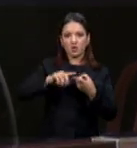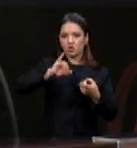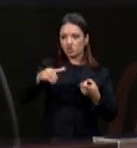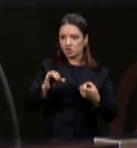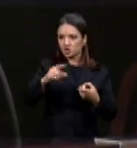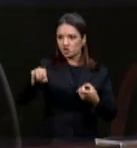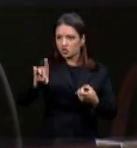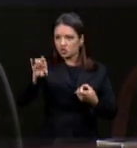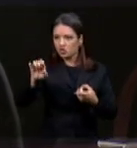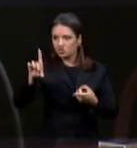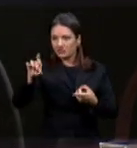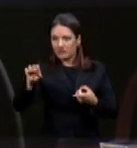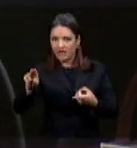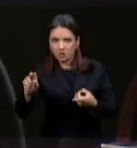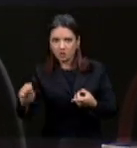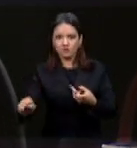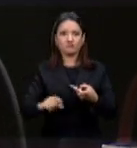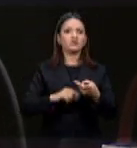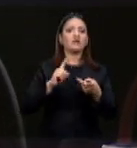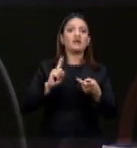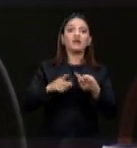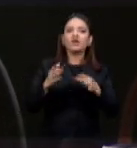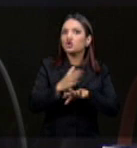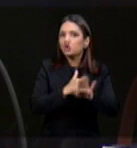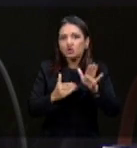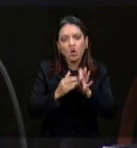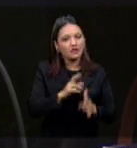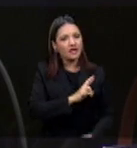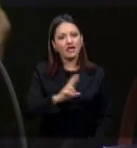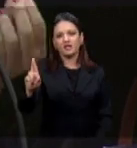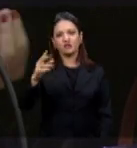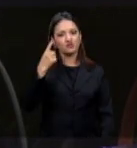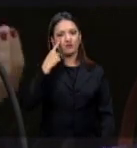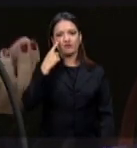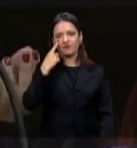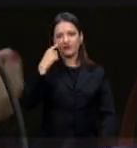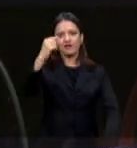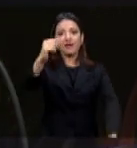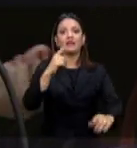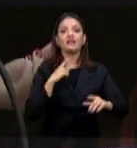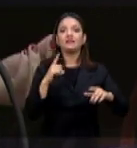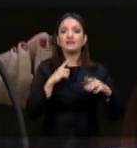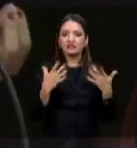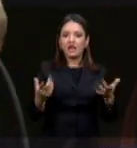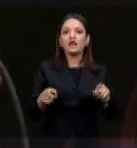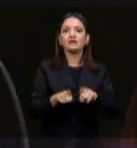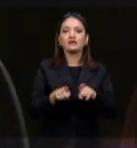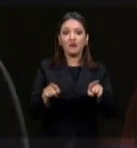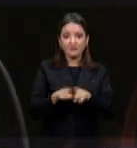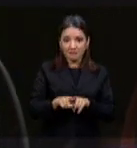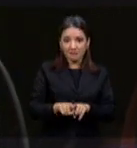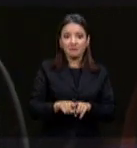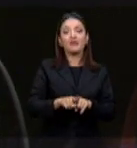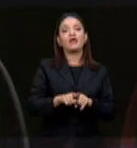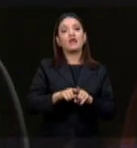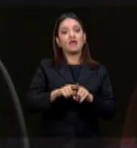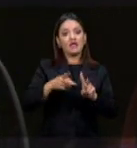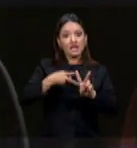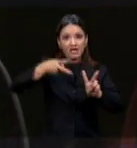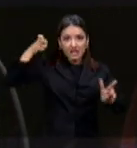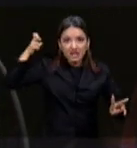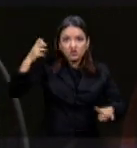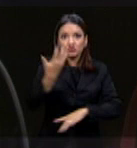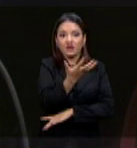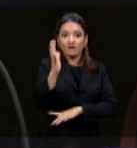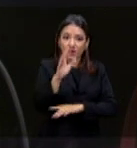centenas de vítimas, um caso absurdo, mas eu vi em todas as religiões, até em Xamã, no meio da floresta amazônica, casos de abuso sexual